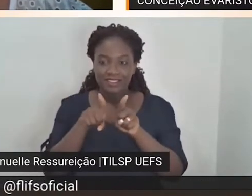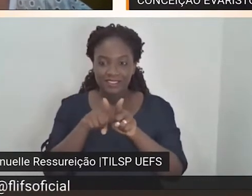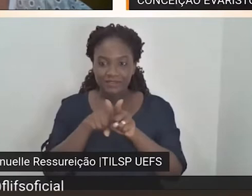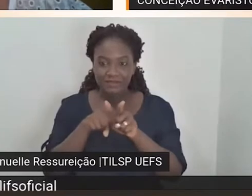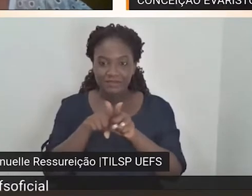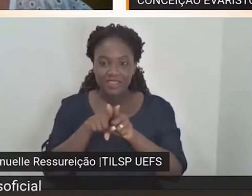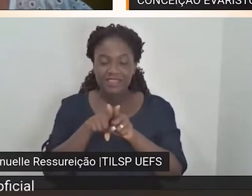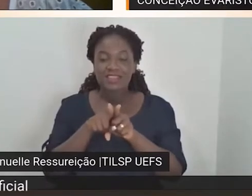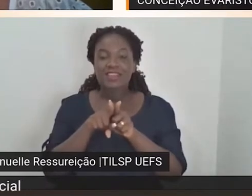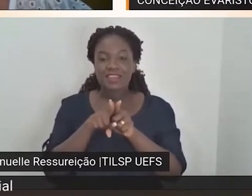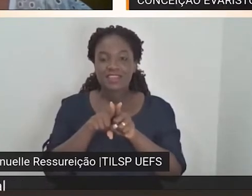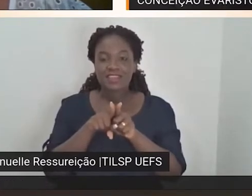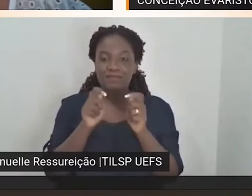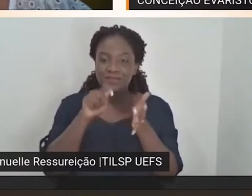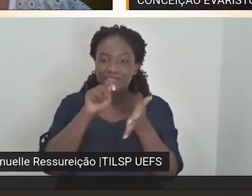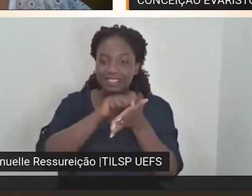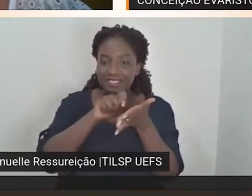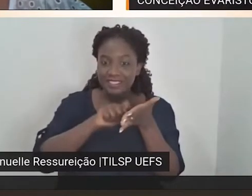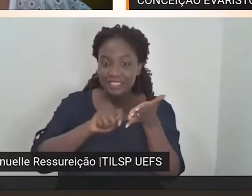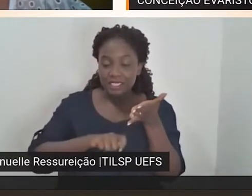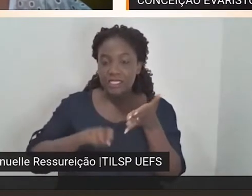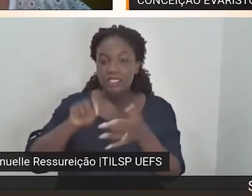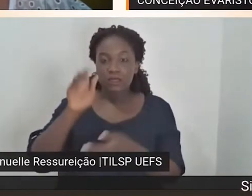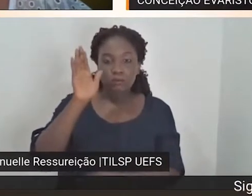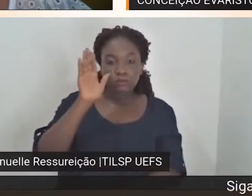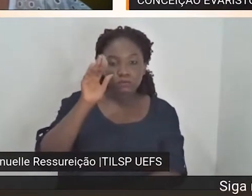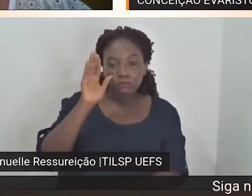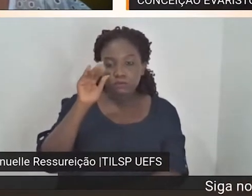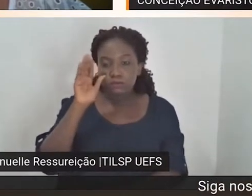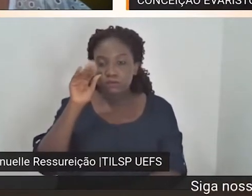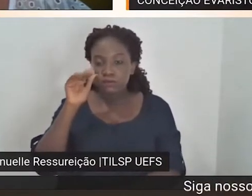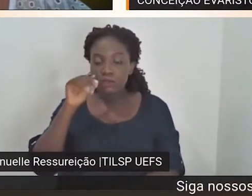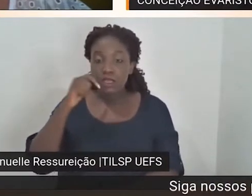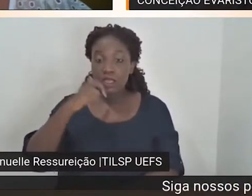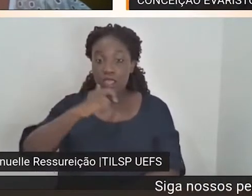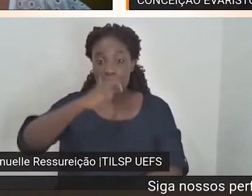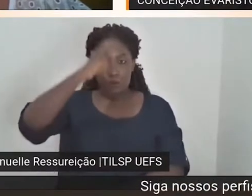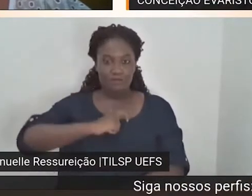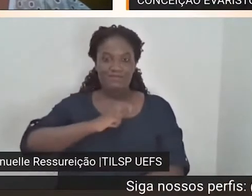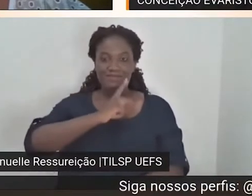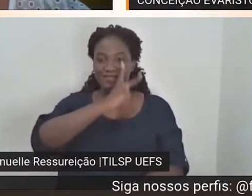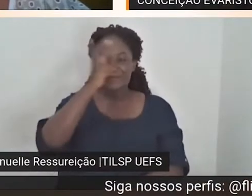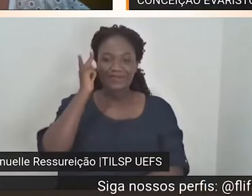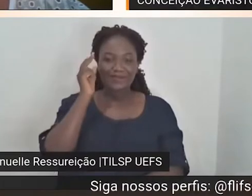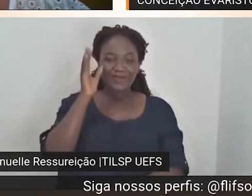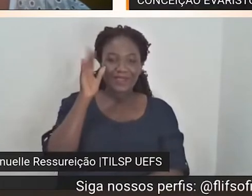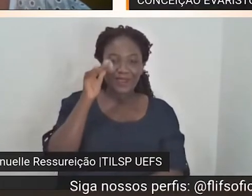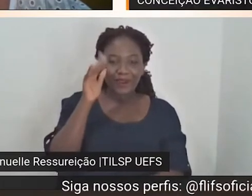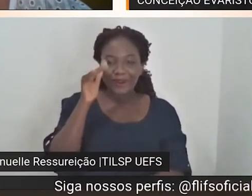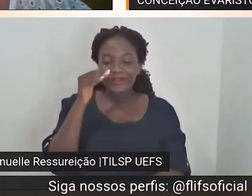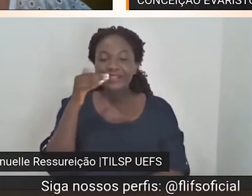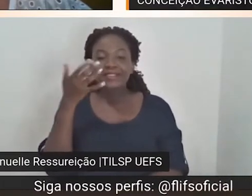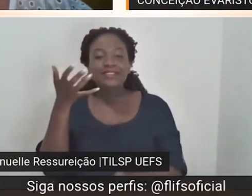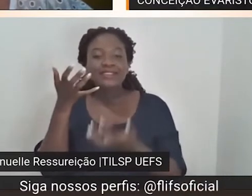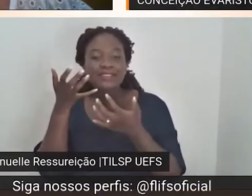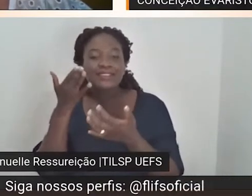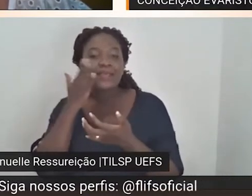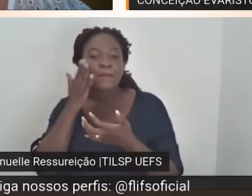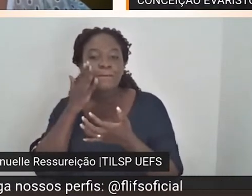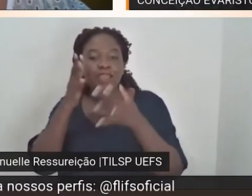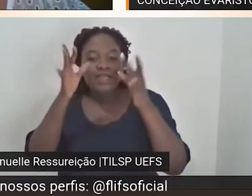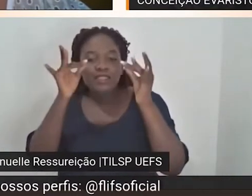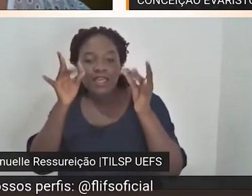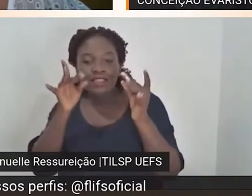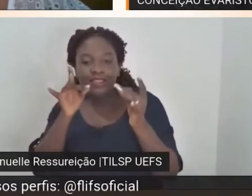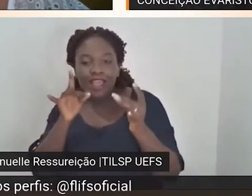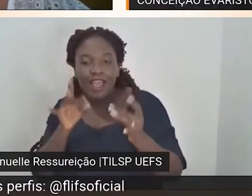escrita e a curiosidade, né? Eu sou curiosa, eu quero saber os detalhes da coisa.